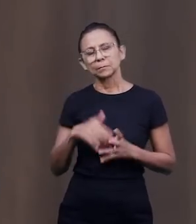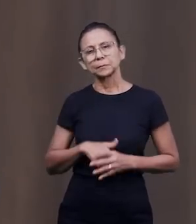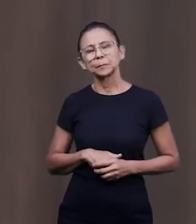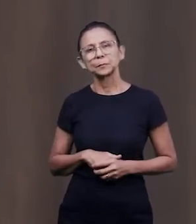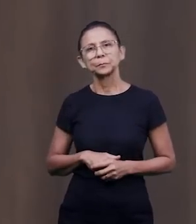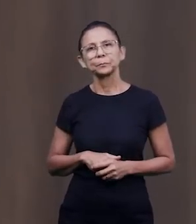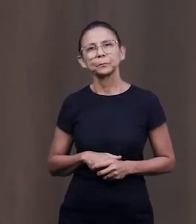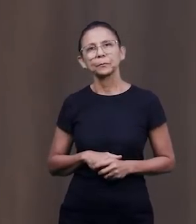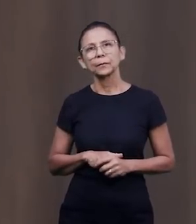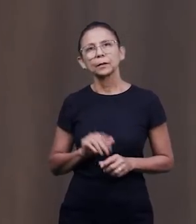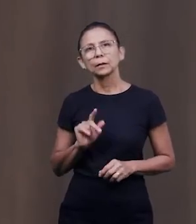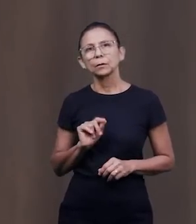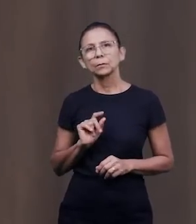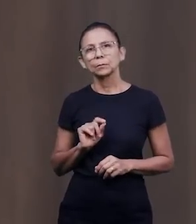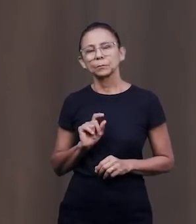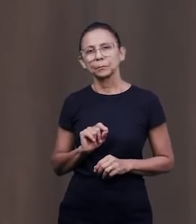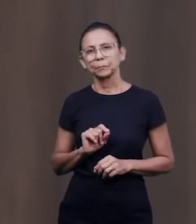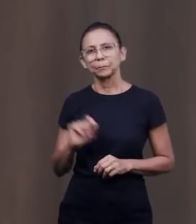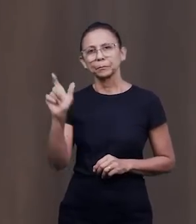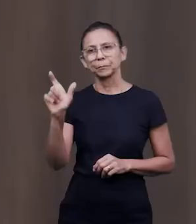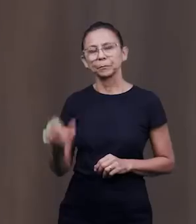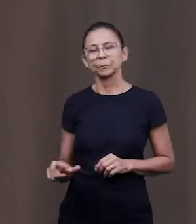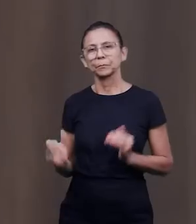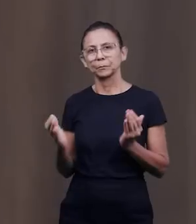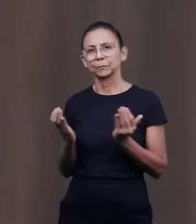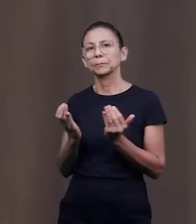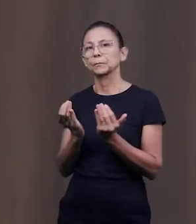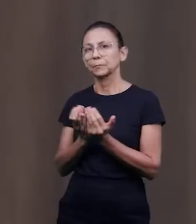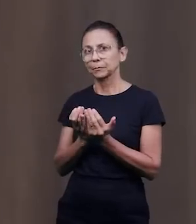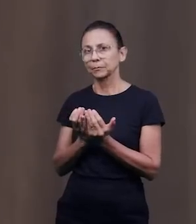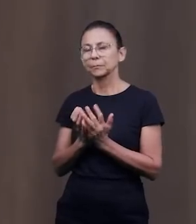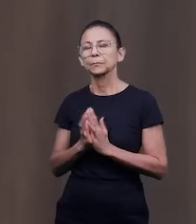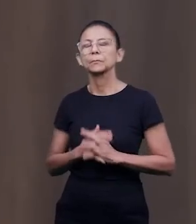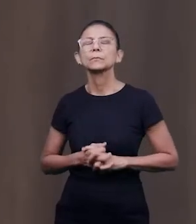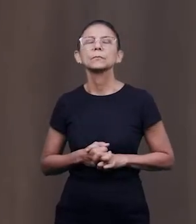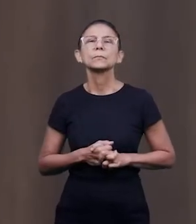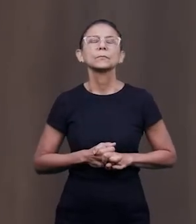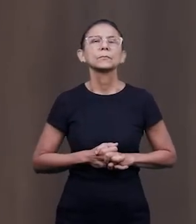espiritual, comodismo. Como é que a gente pode identificar isso na vida do crente?